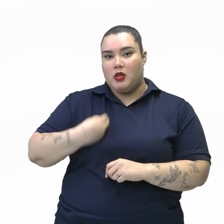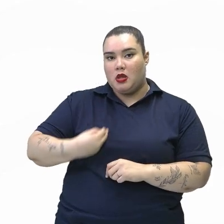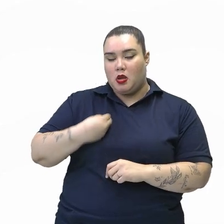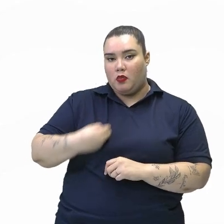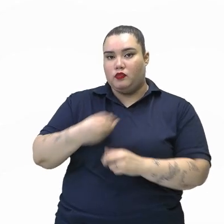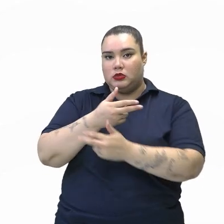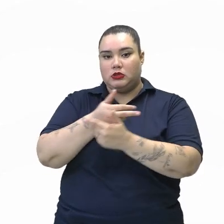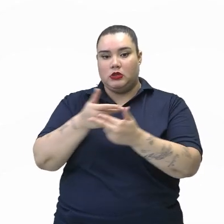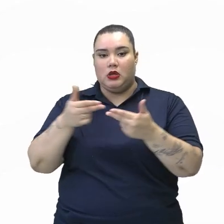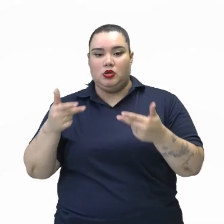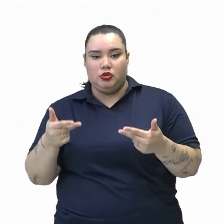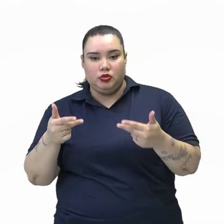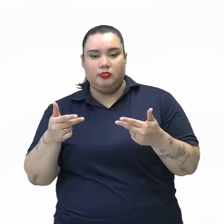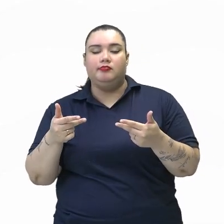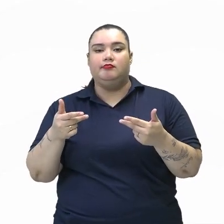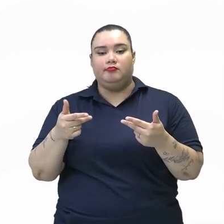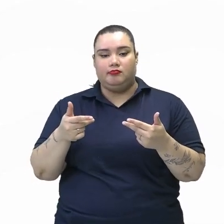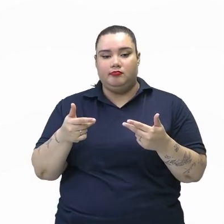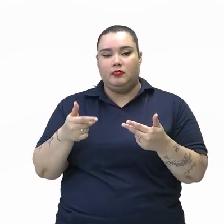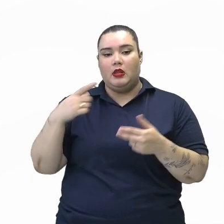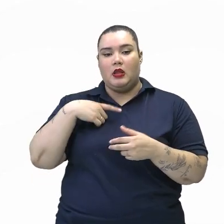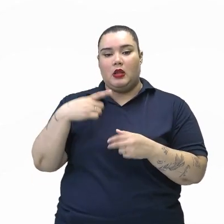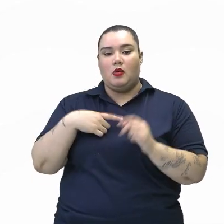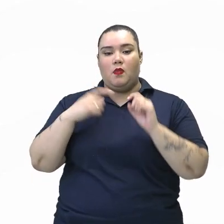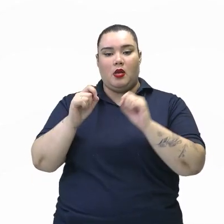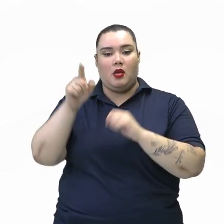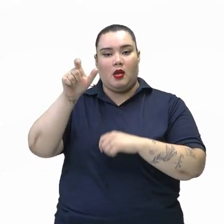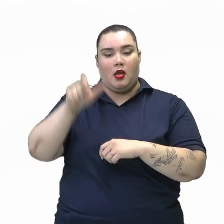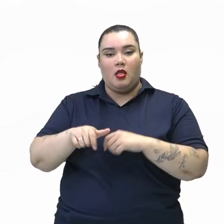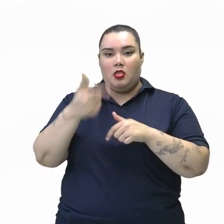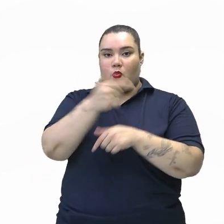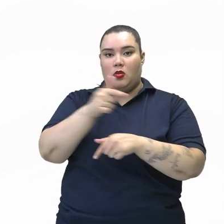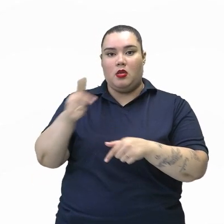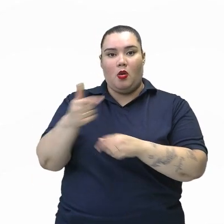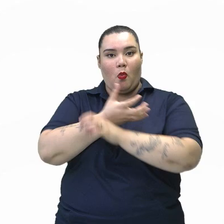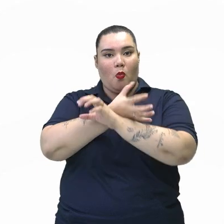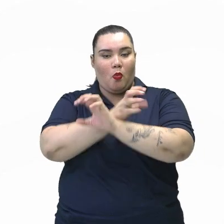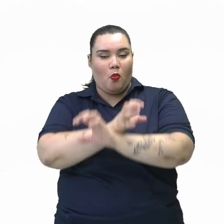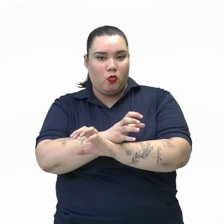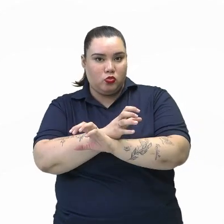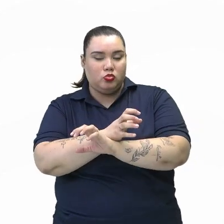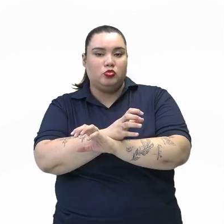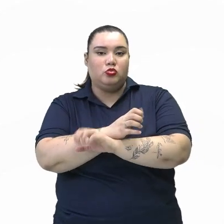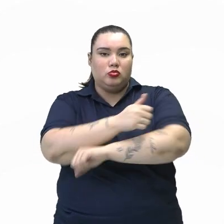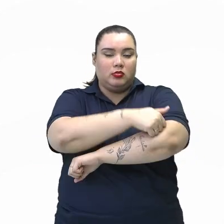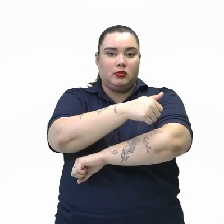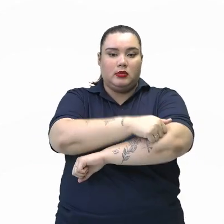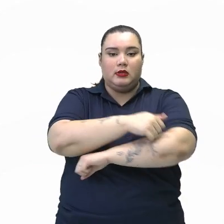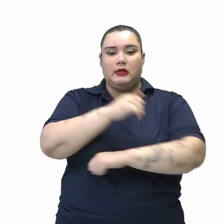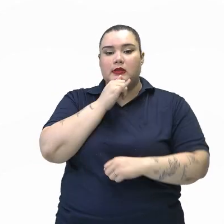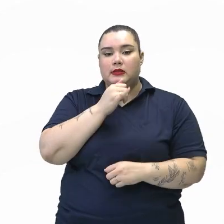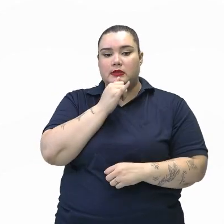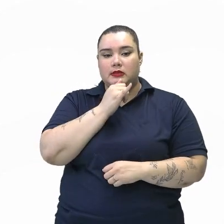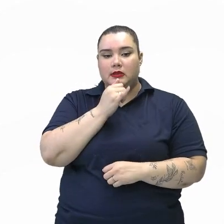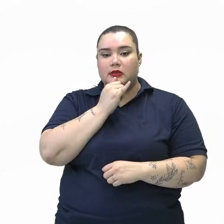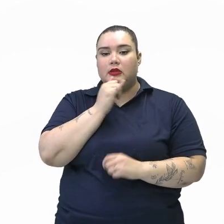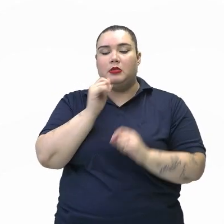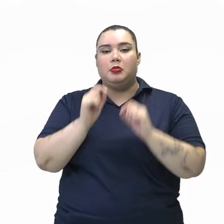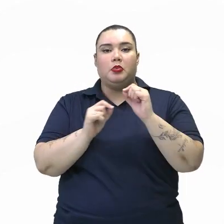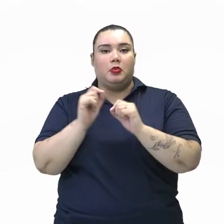organismos distintos, né? Desde invertebrados, né? Invertebrados não possuem